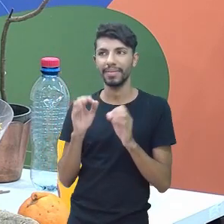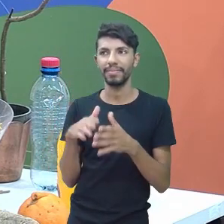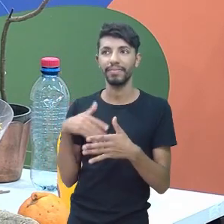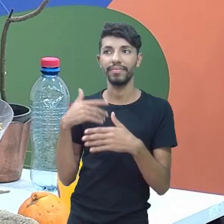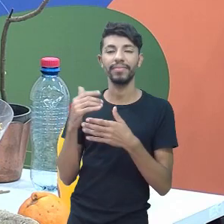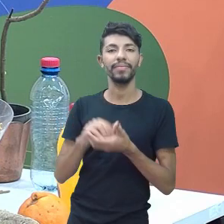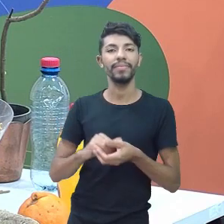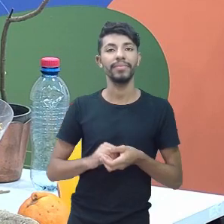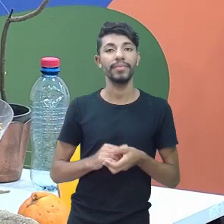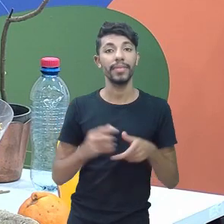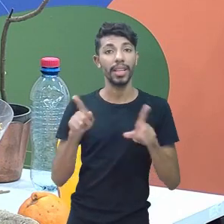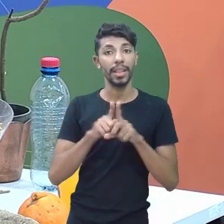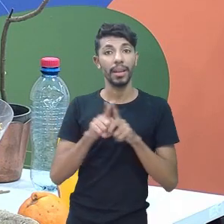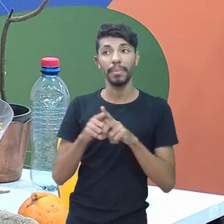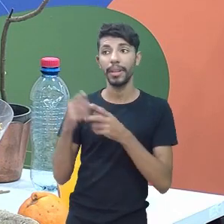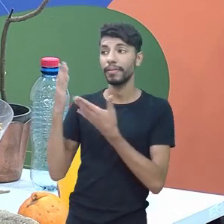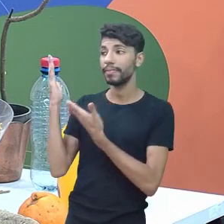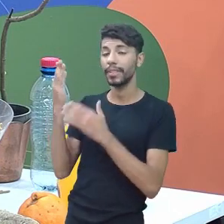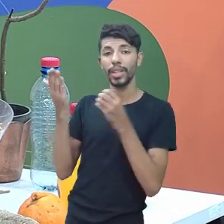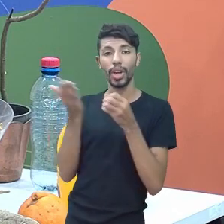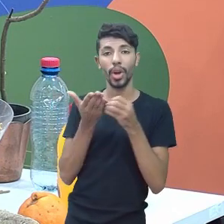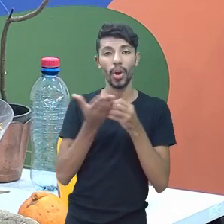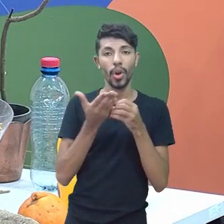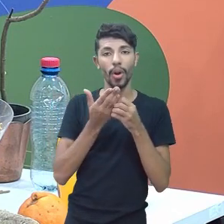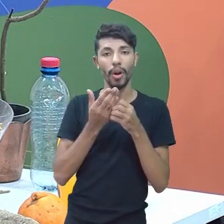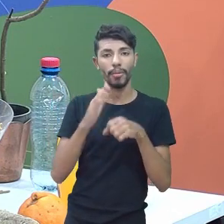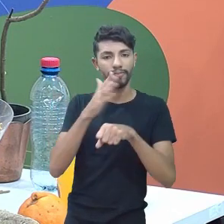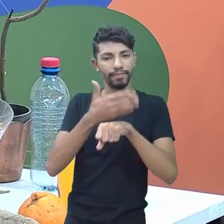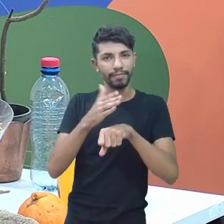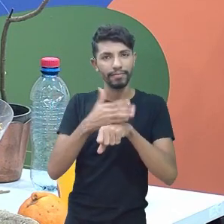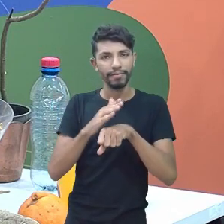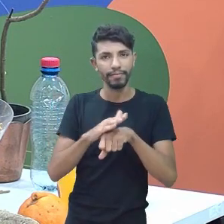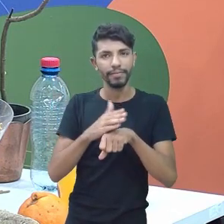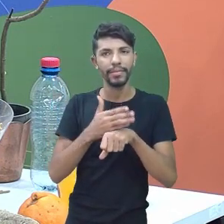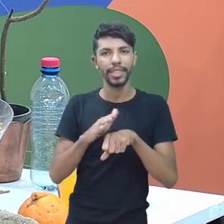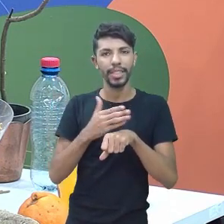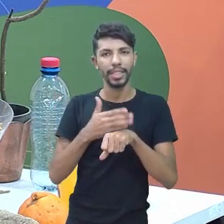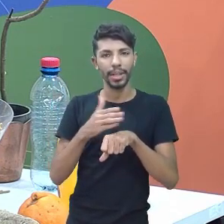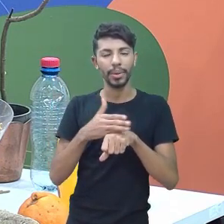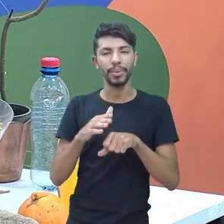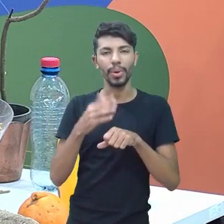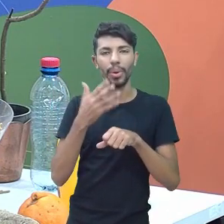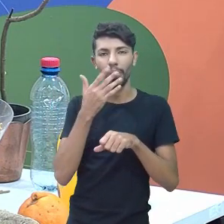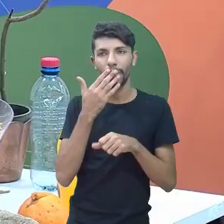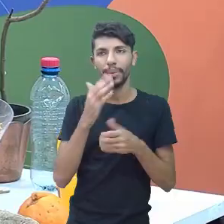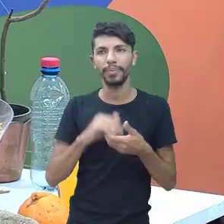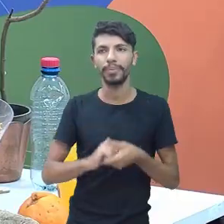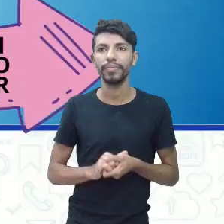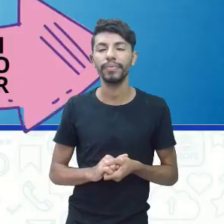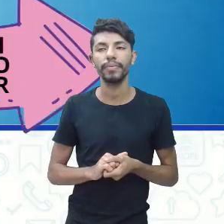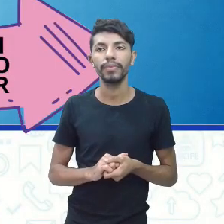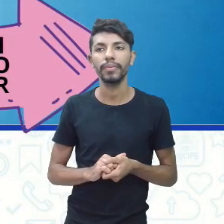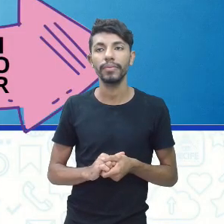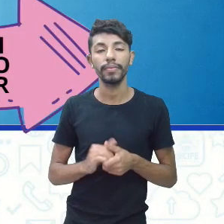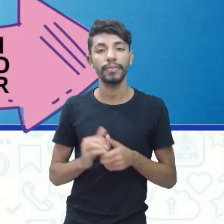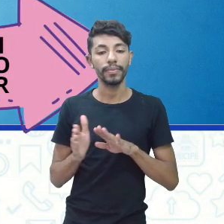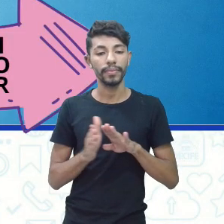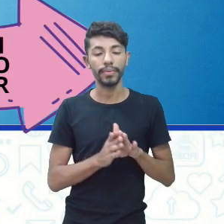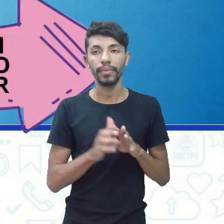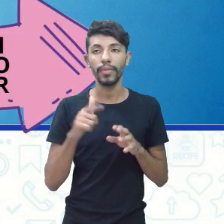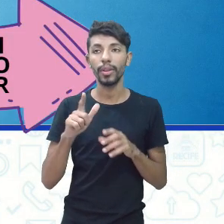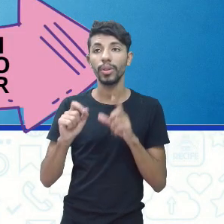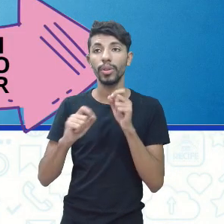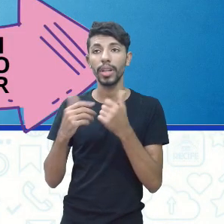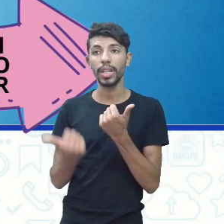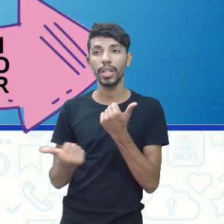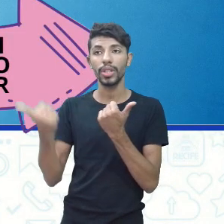acrílico, esse aqui, não é, com um tom mais leitoso, o branco. A outra, substitui